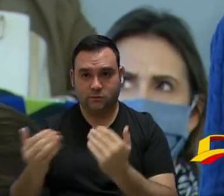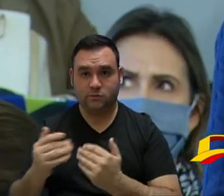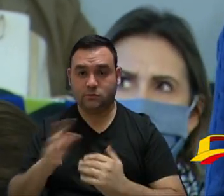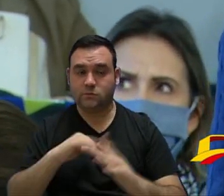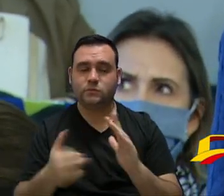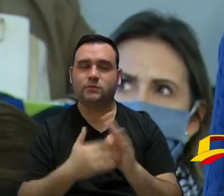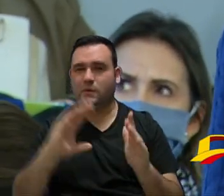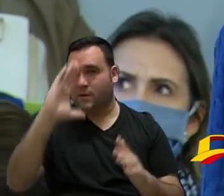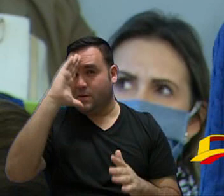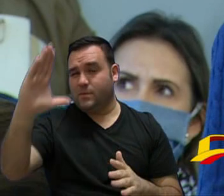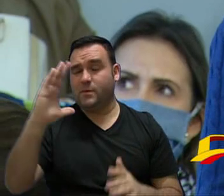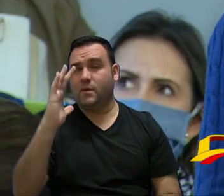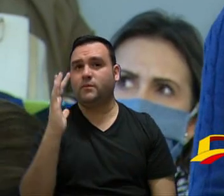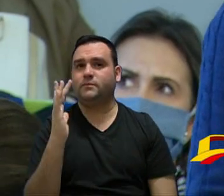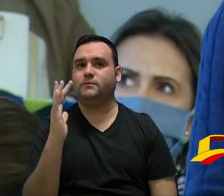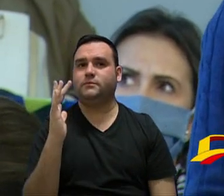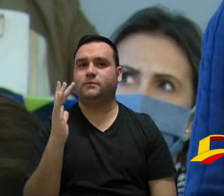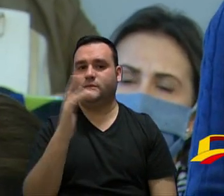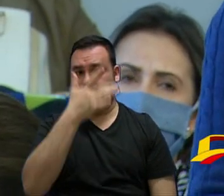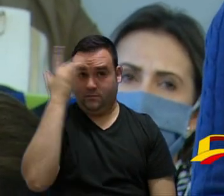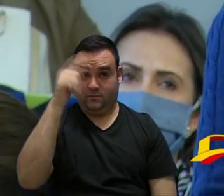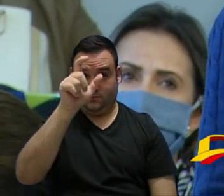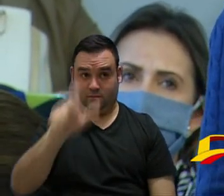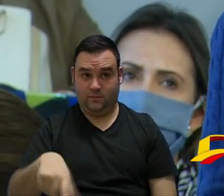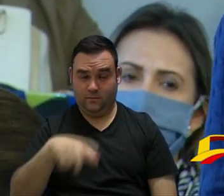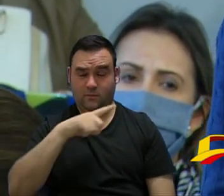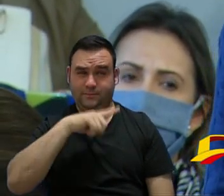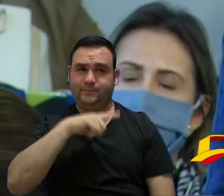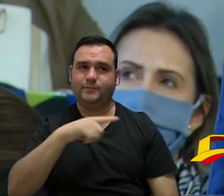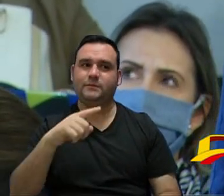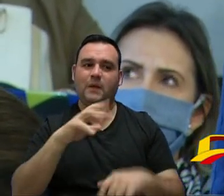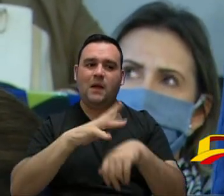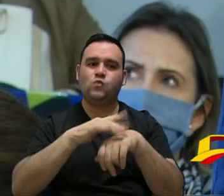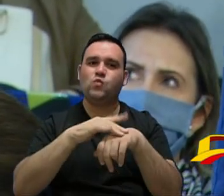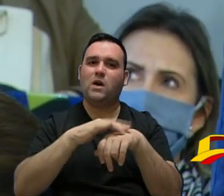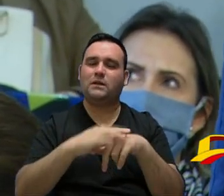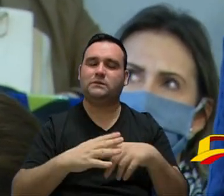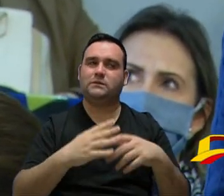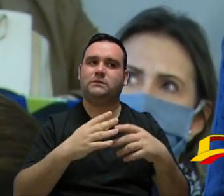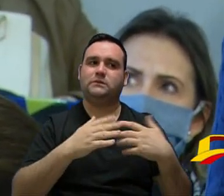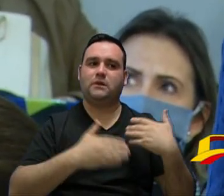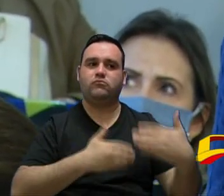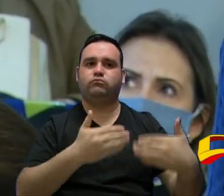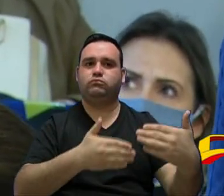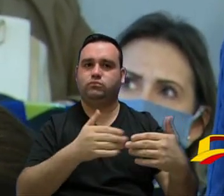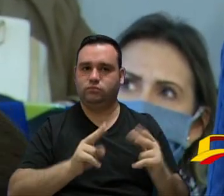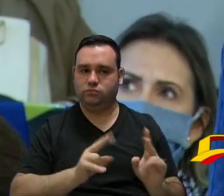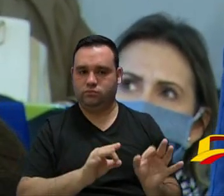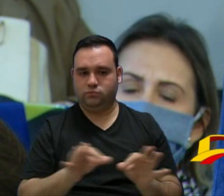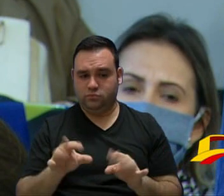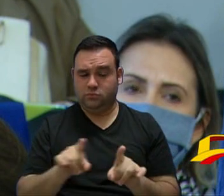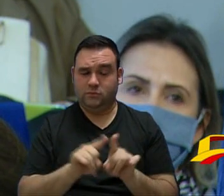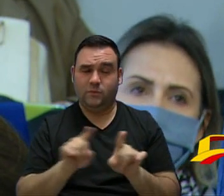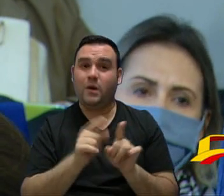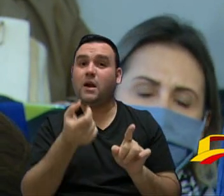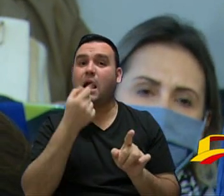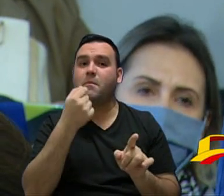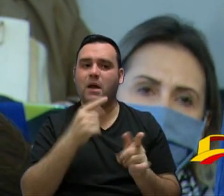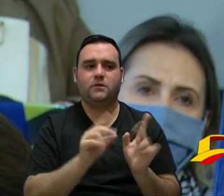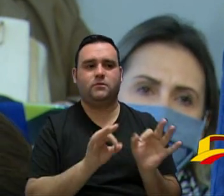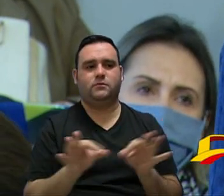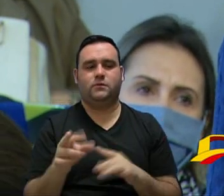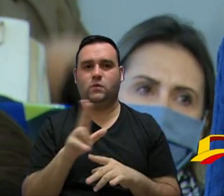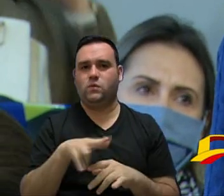principalmente dos dos pacientes que possuem doenças crônicas e usa o medicação contínua